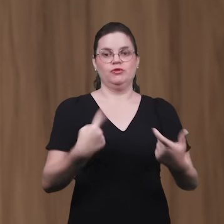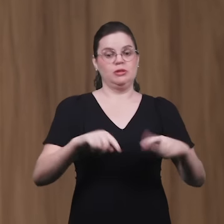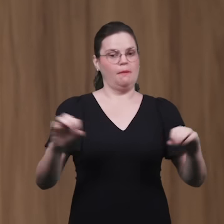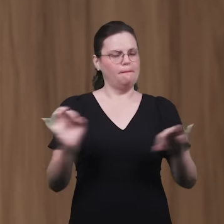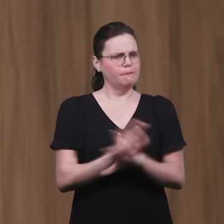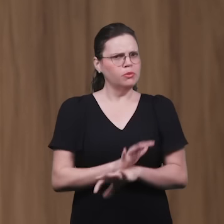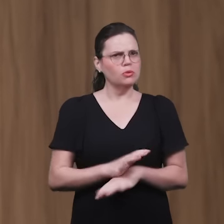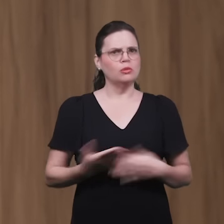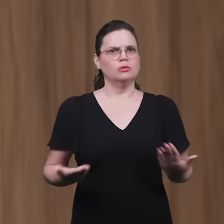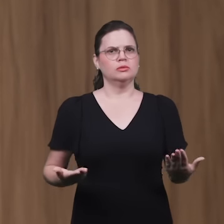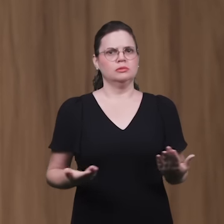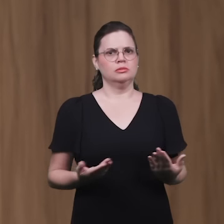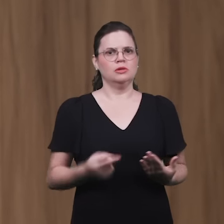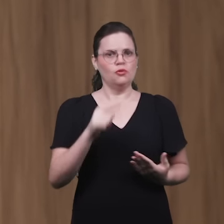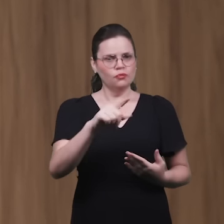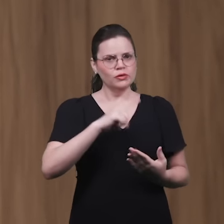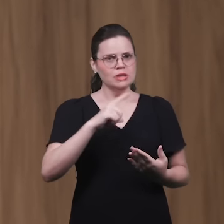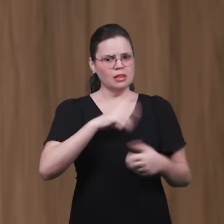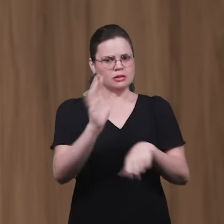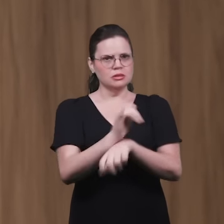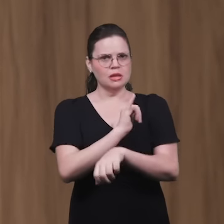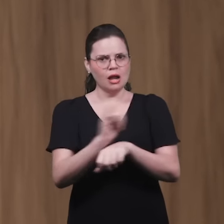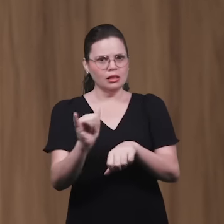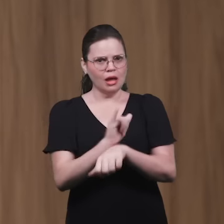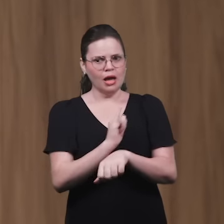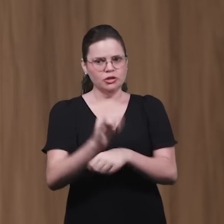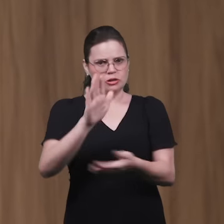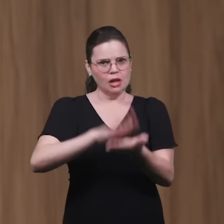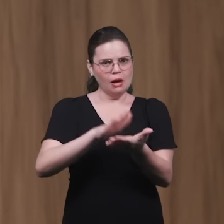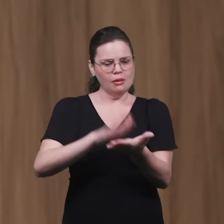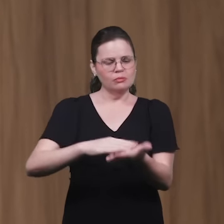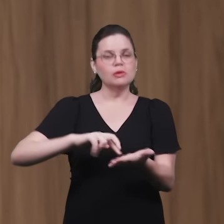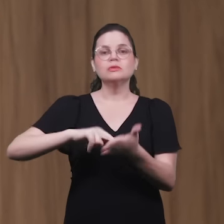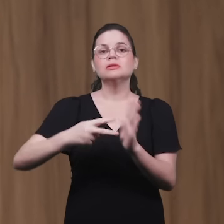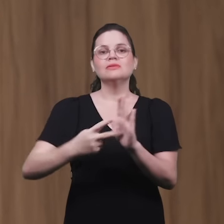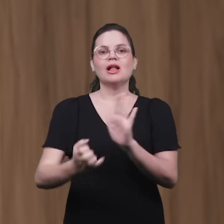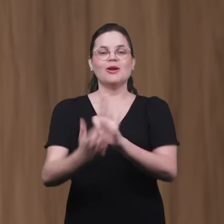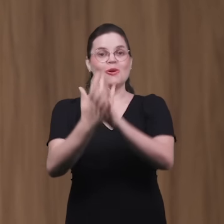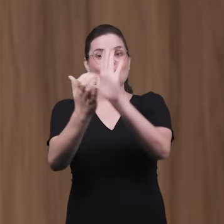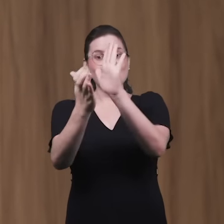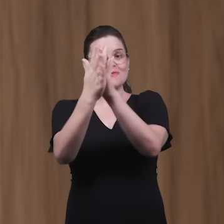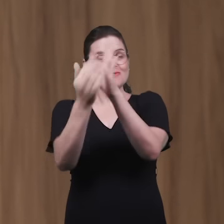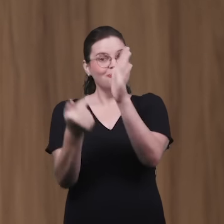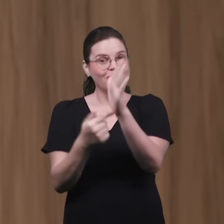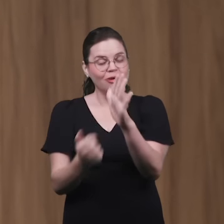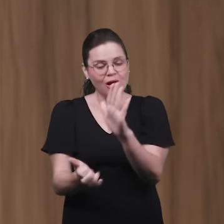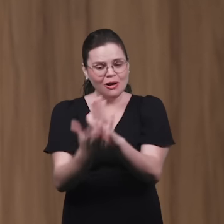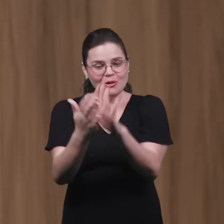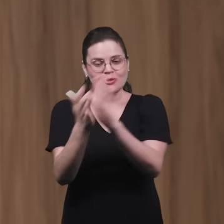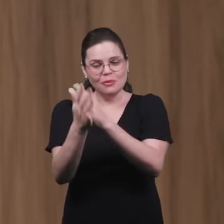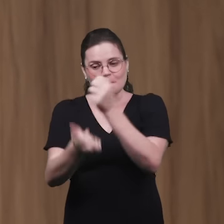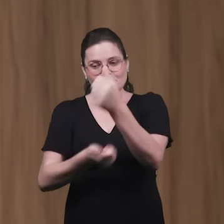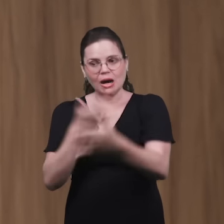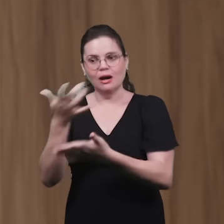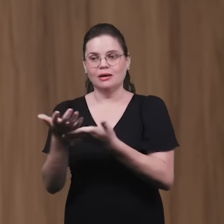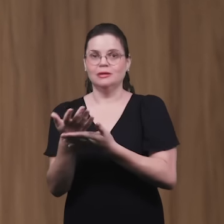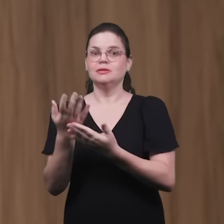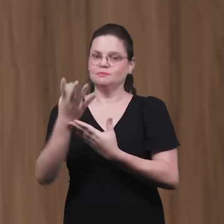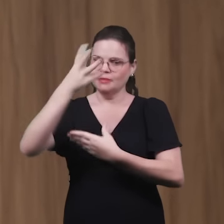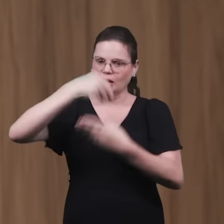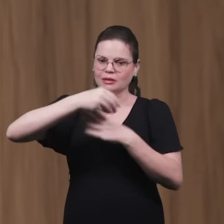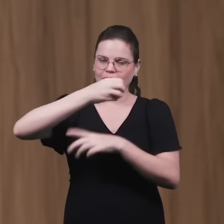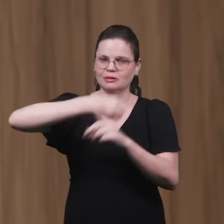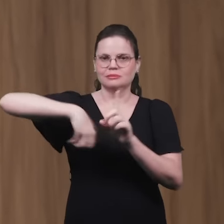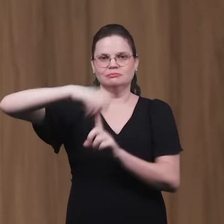com uma arma na sua mão, essa arma se chama louvor. É um dos recursos da graça, né, que o